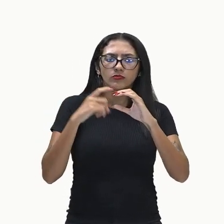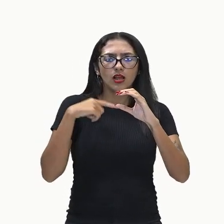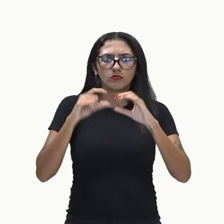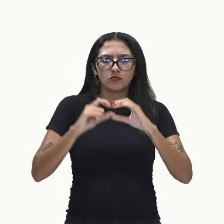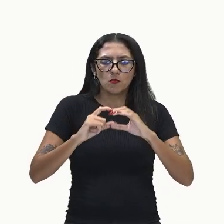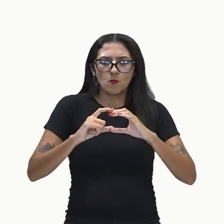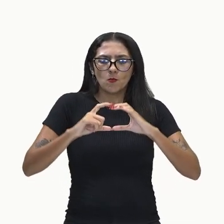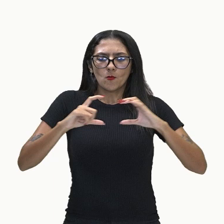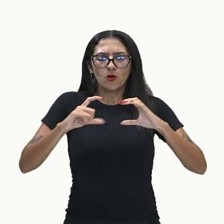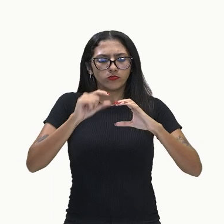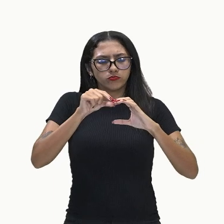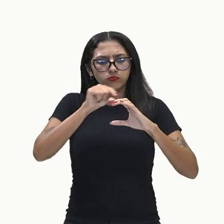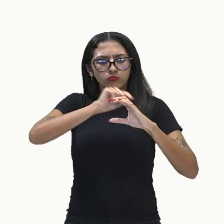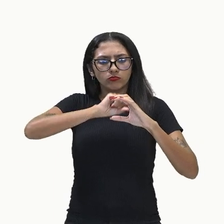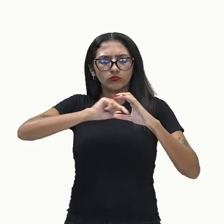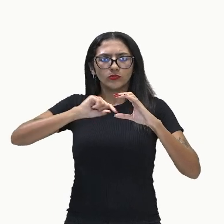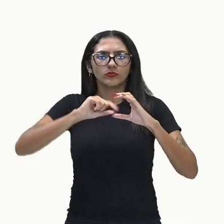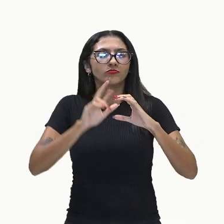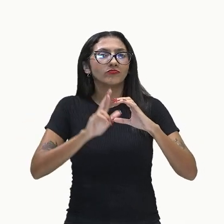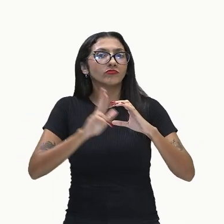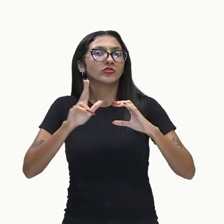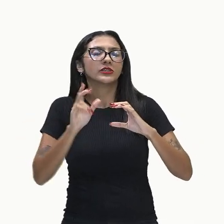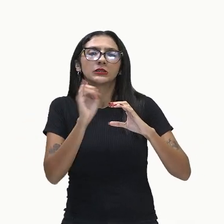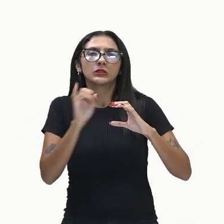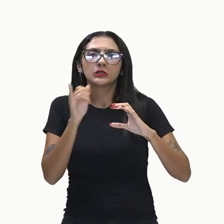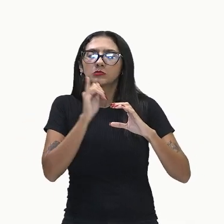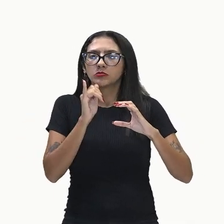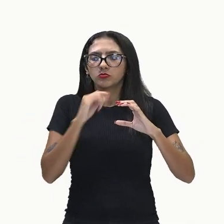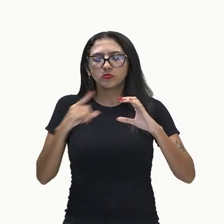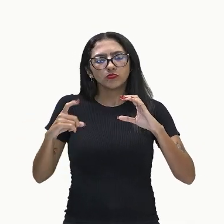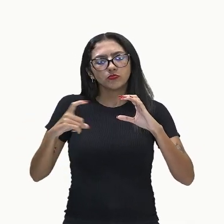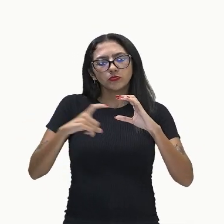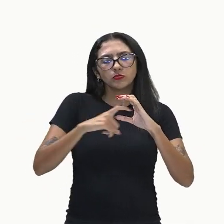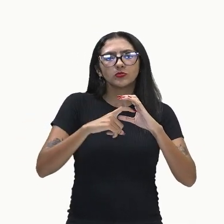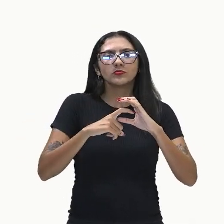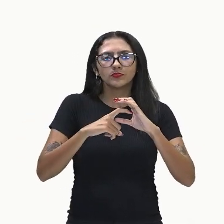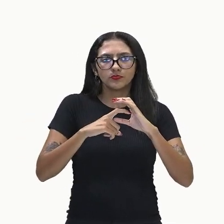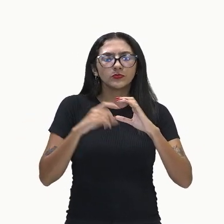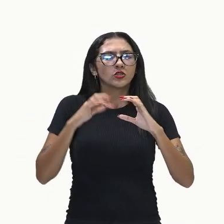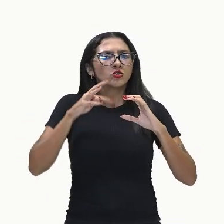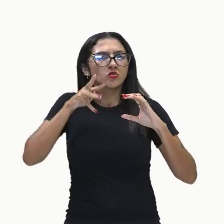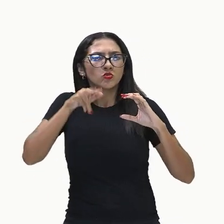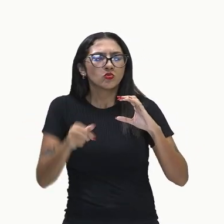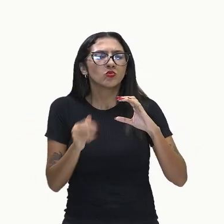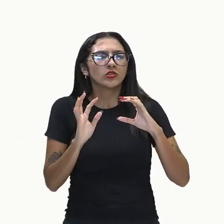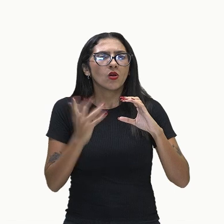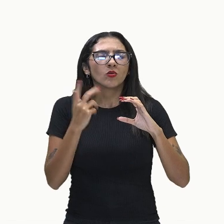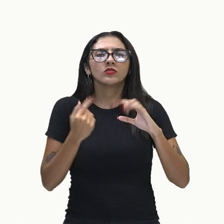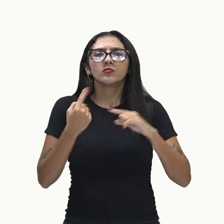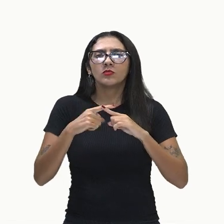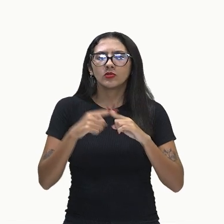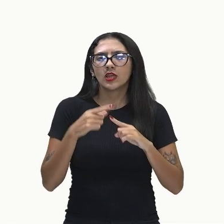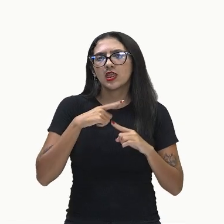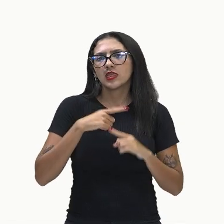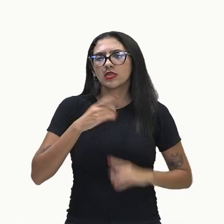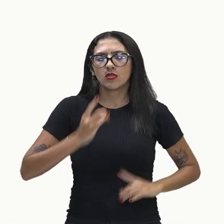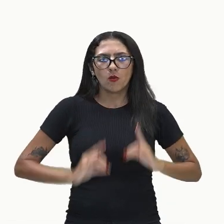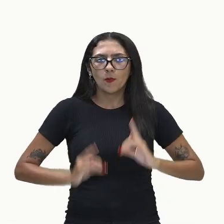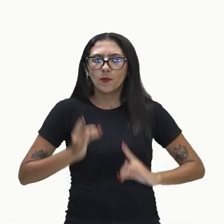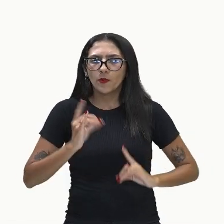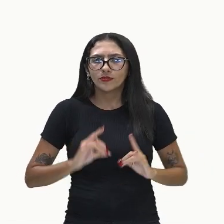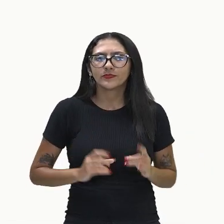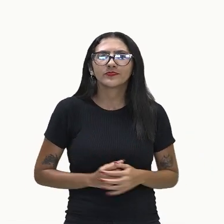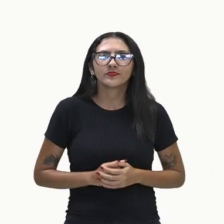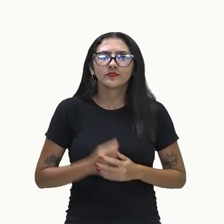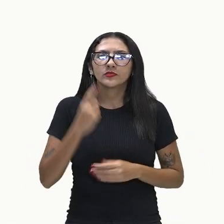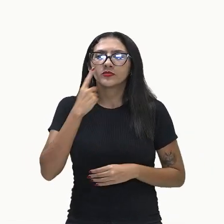mais espessa. Tá bom? E tudo isso ocorre devido à ação de hormônios. E está aqui o que eu falei antes. Ocorre a